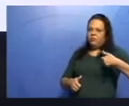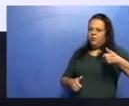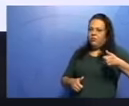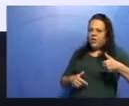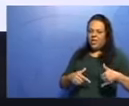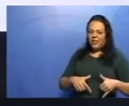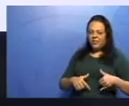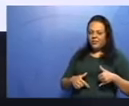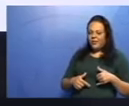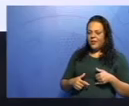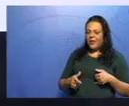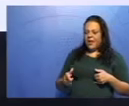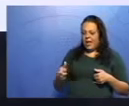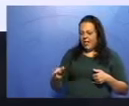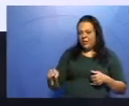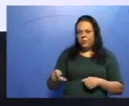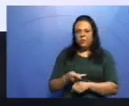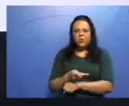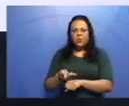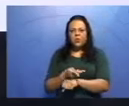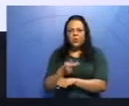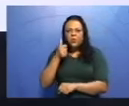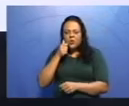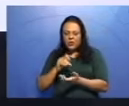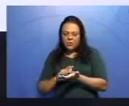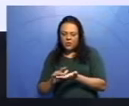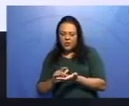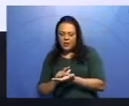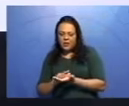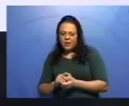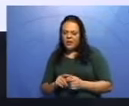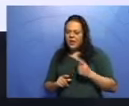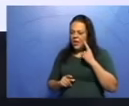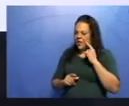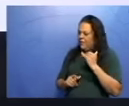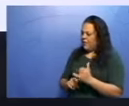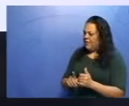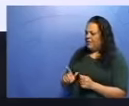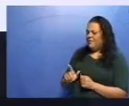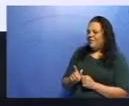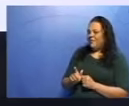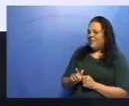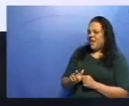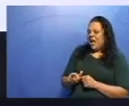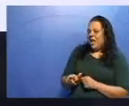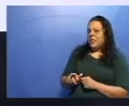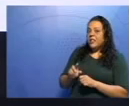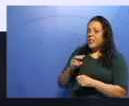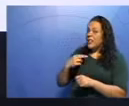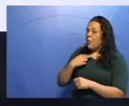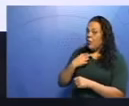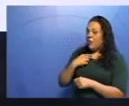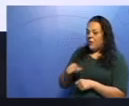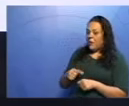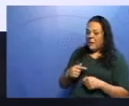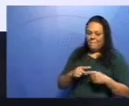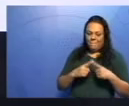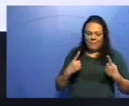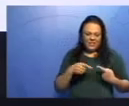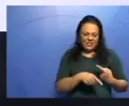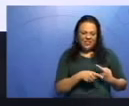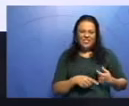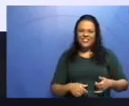ele. Correr às cartomantes. Por mais que a repreendesse, não podia deixar de sentir-se lisonjeado. Sentiu-se